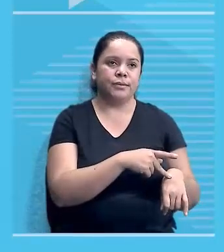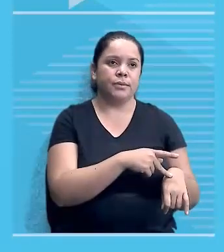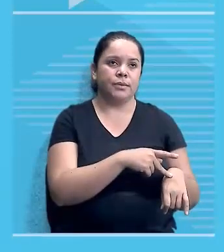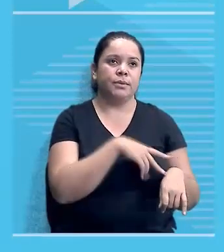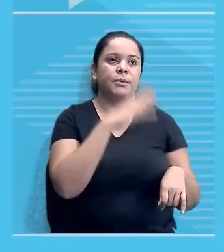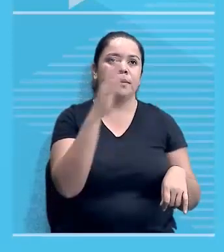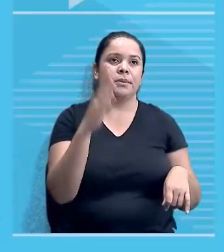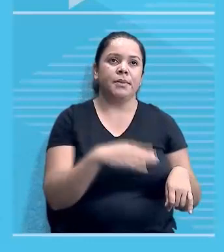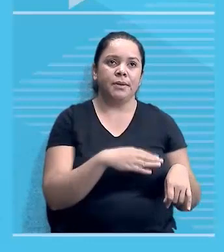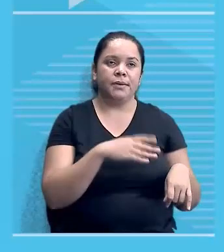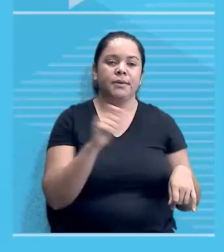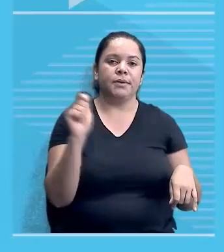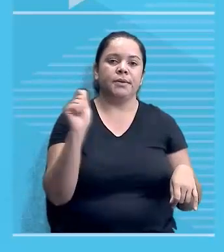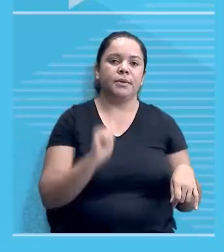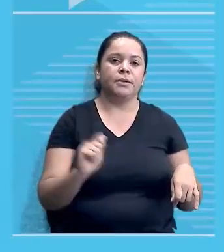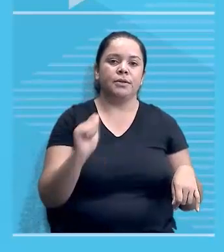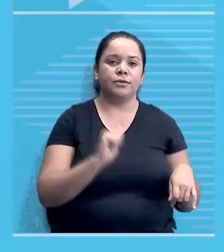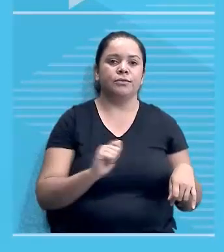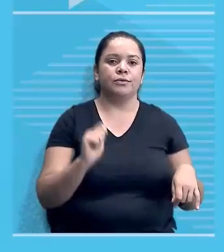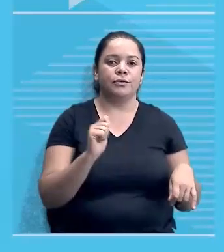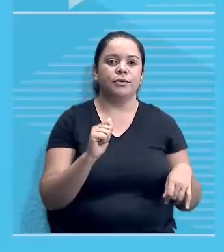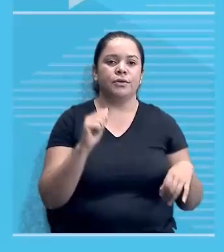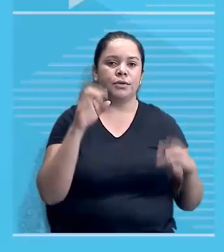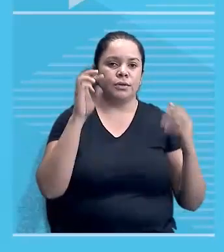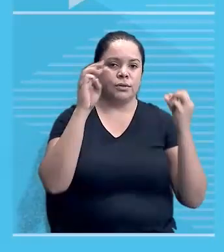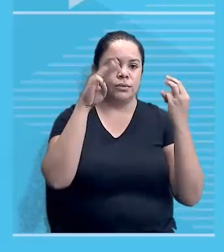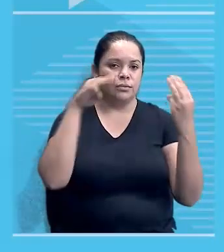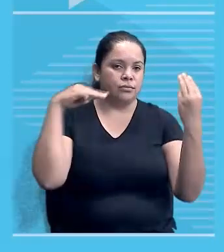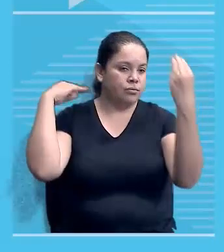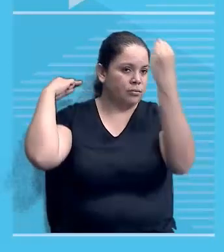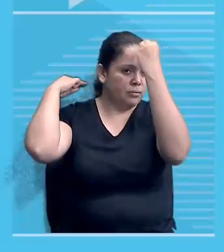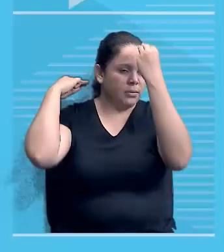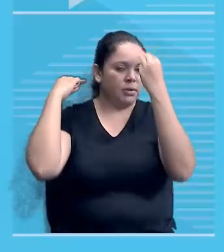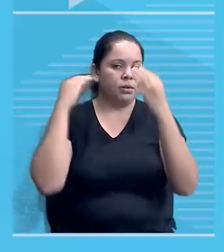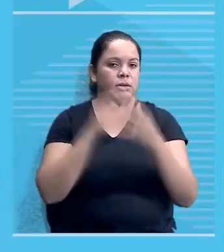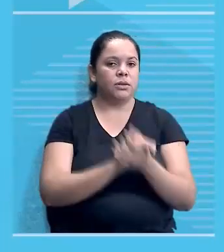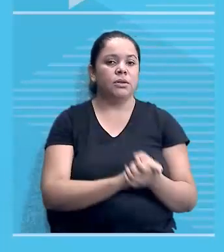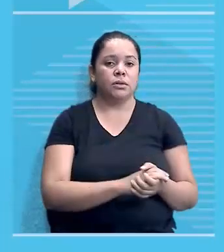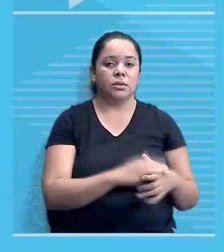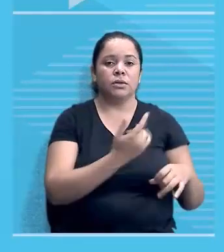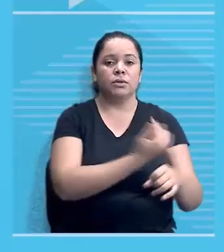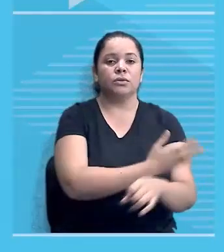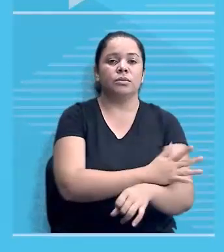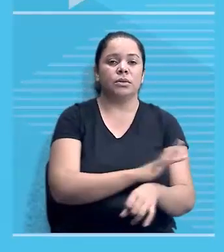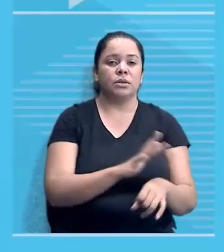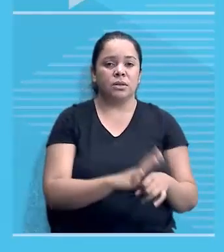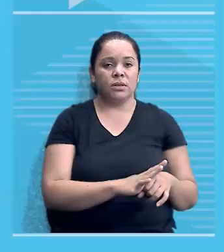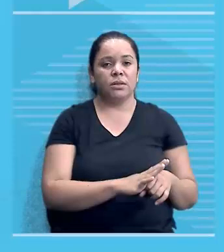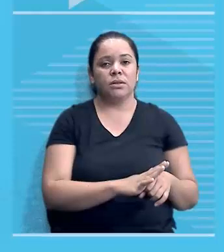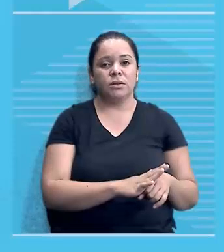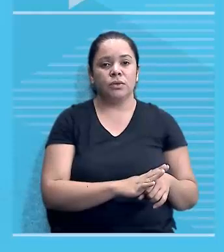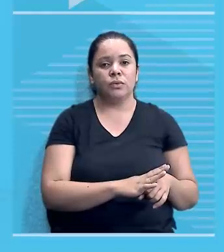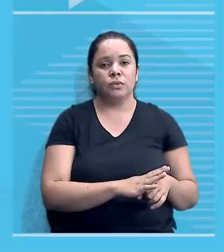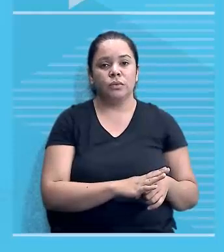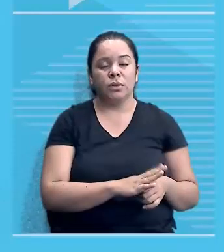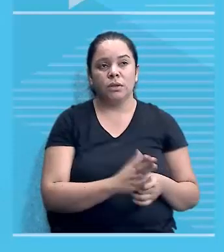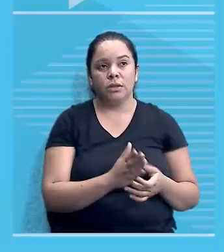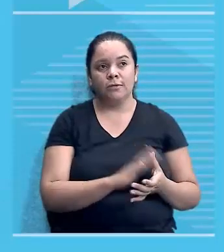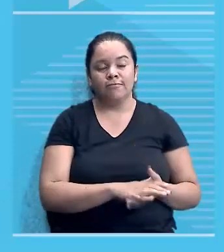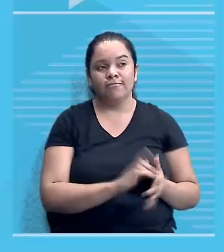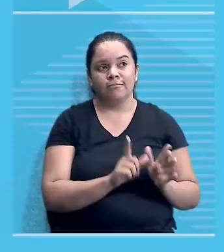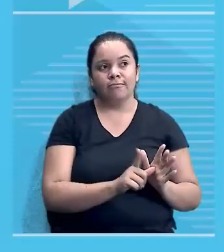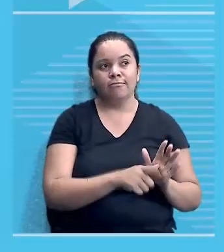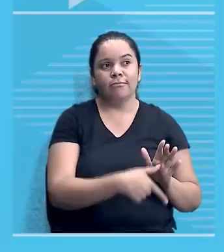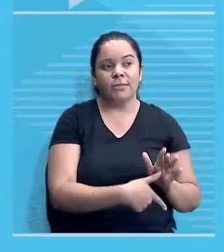tiveram sua urbanização implementada desenvolvida de forma mais tardia e aí por ter se de